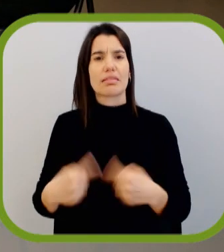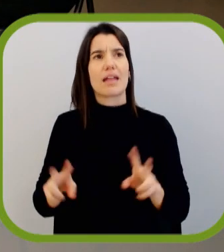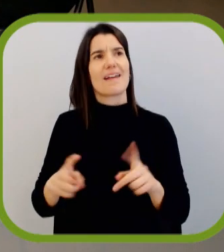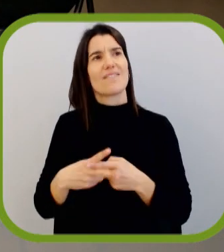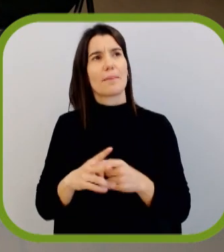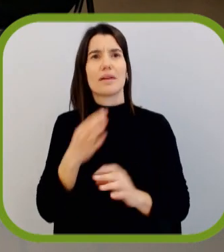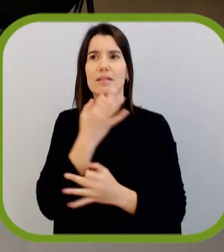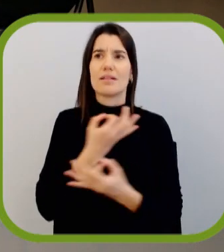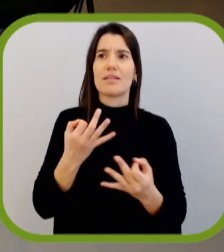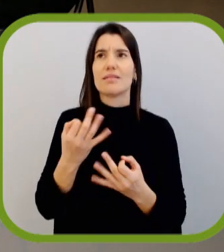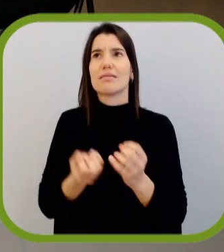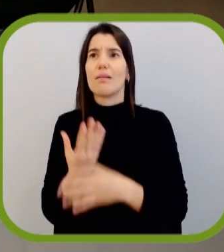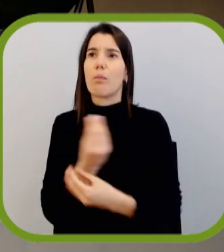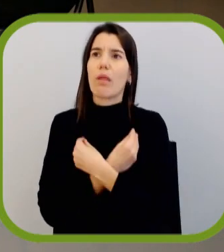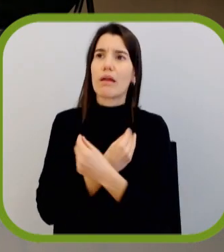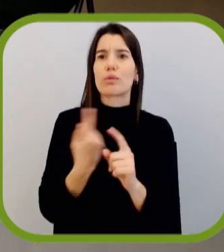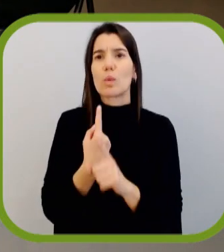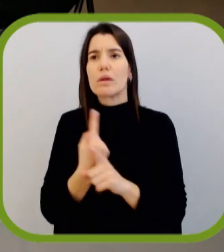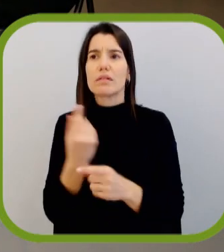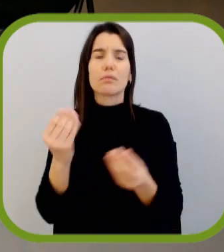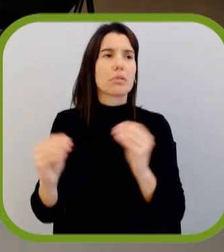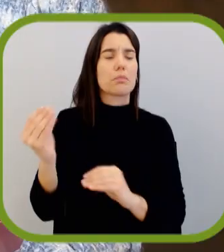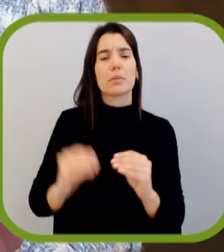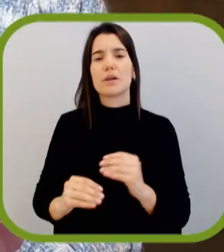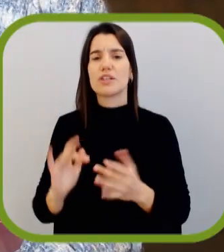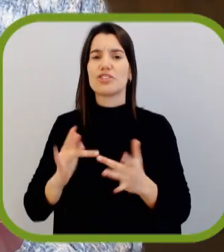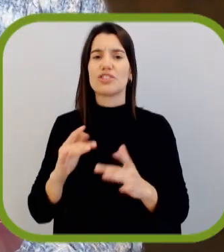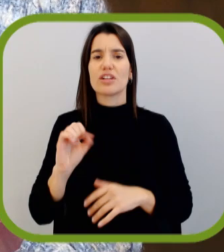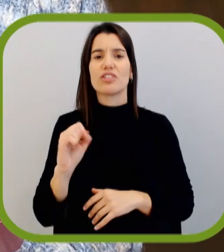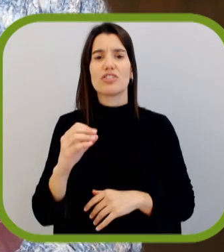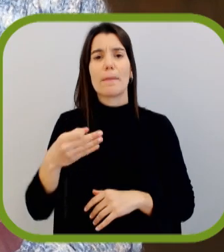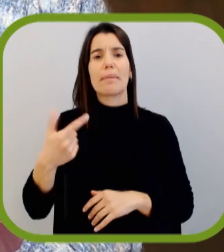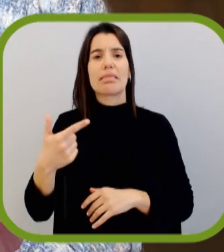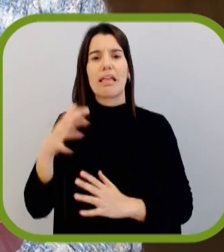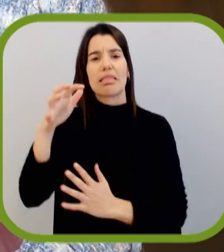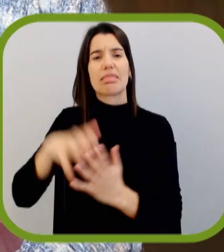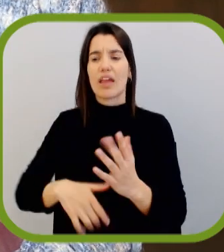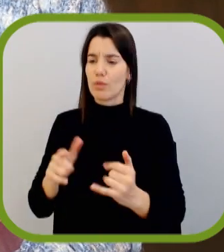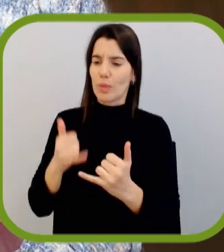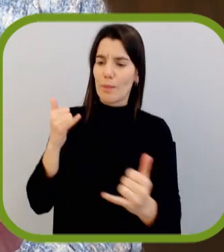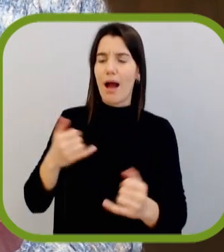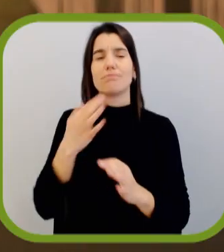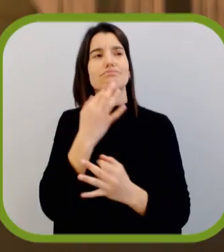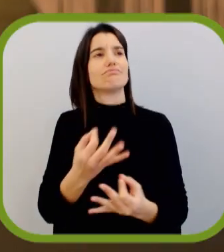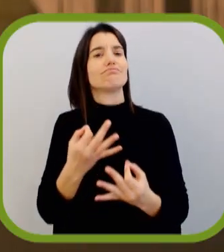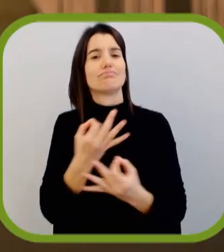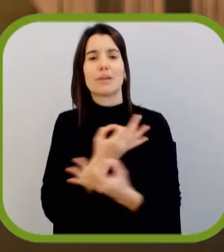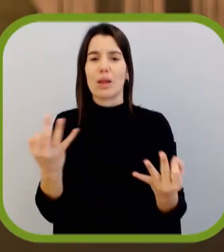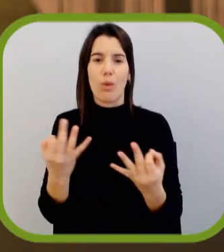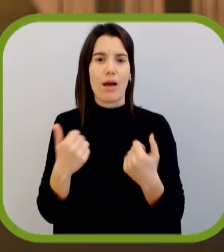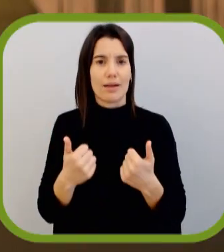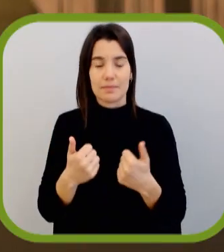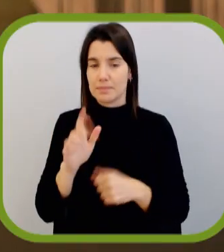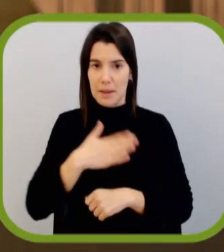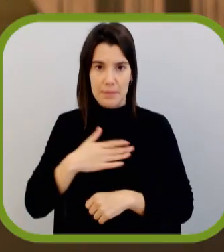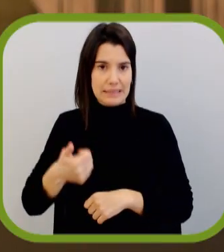uma ferramenta fantástica para fazer uns bonecos e fazer umas coisas. Vou ao ChatGPT e ele escreve-me um texto e é fantástico. Mas para mim isso não